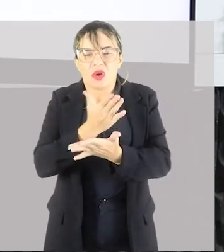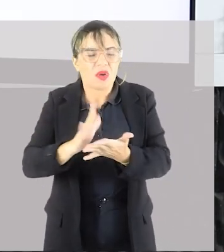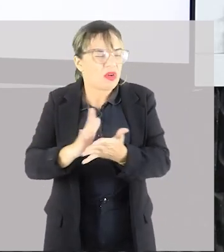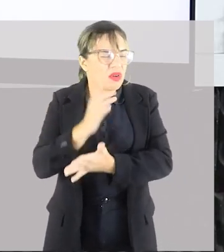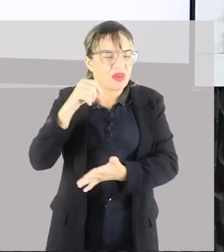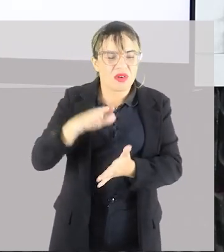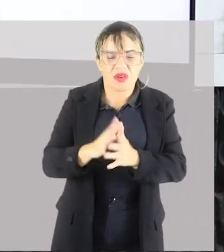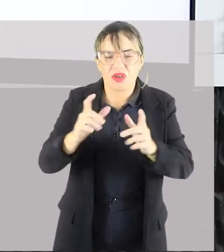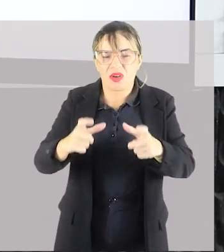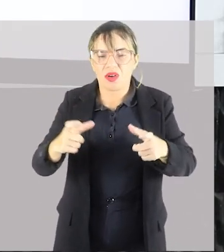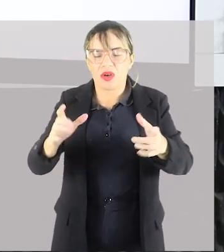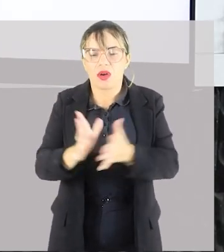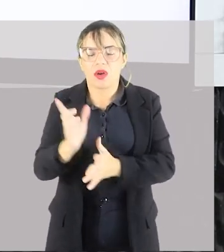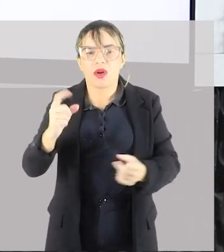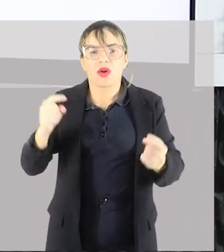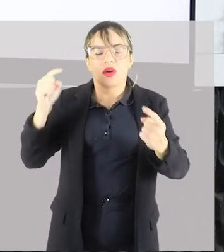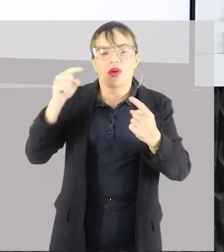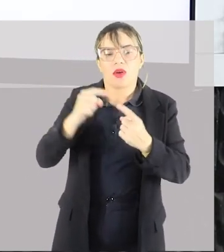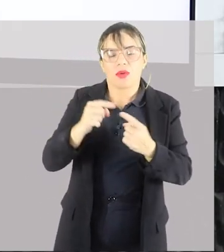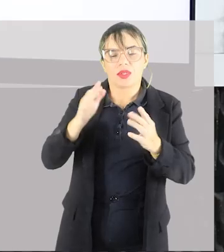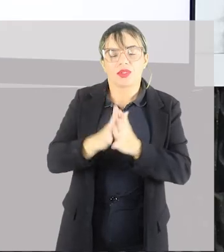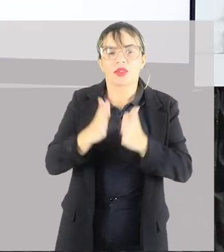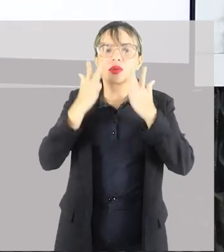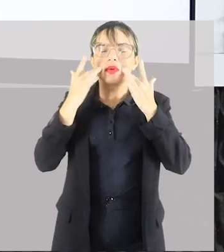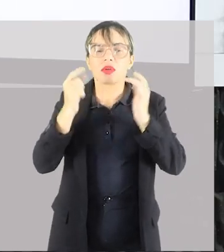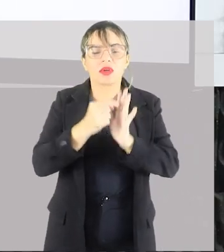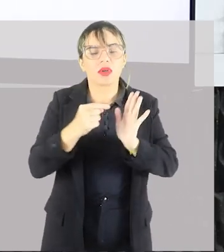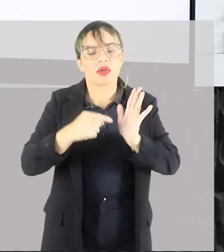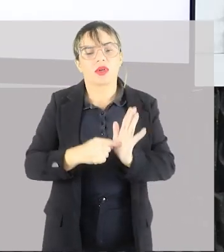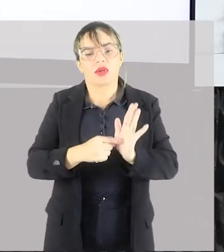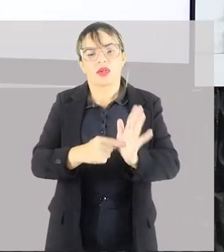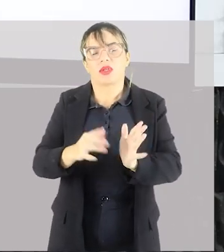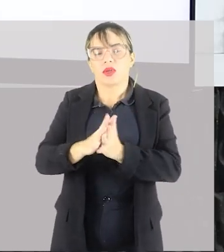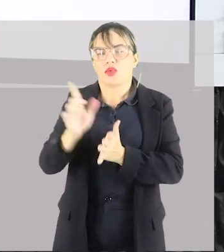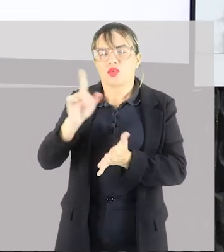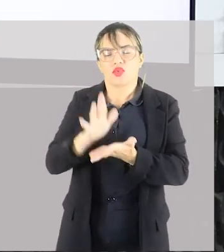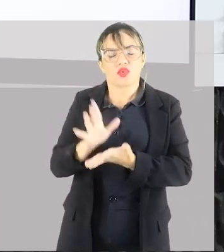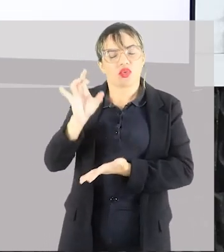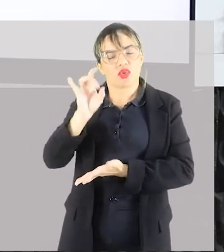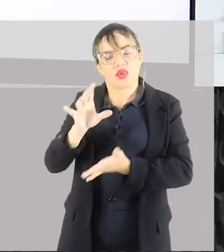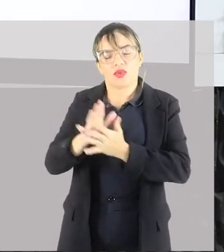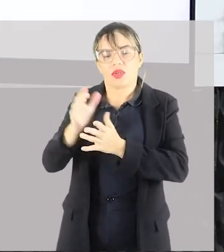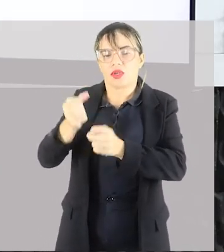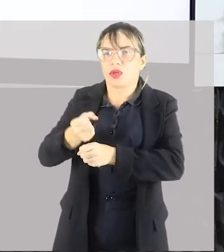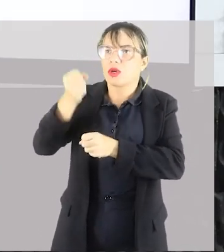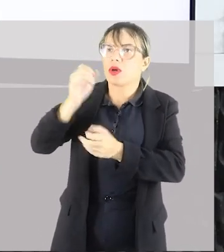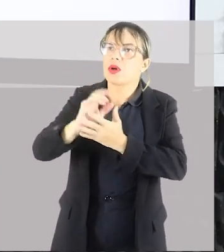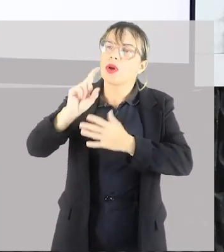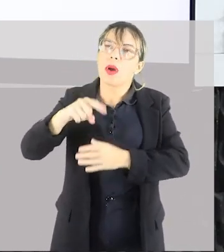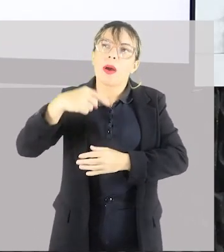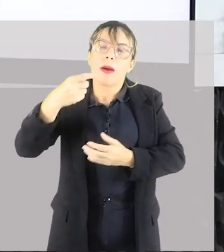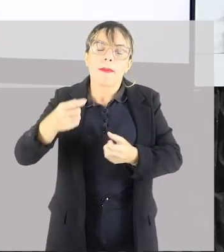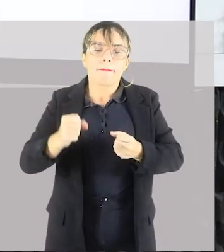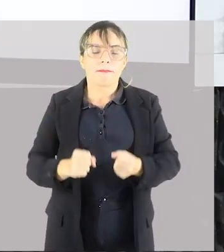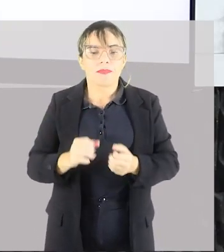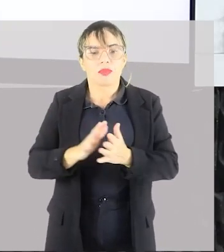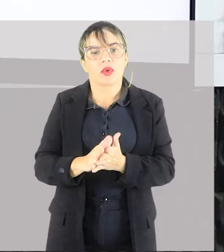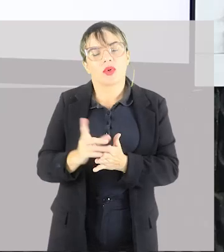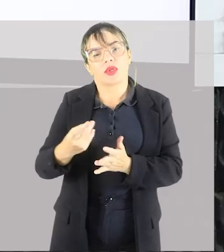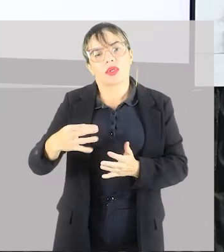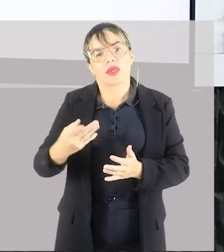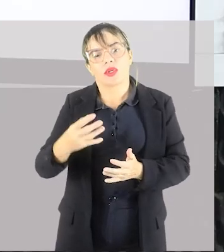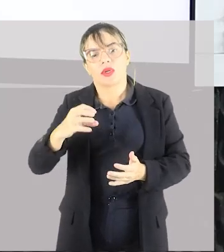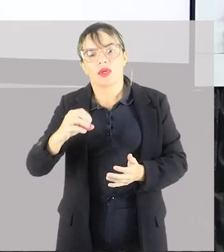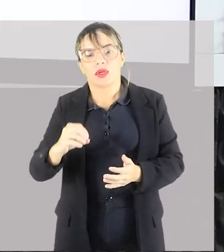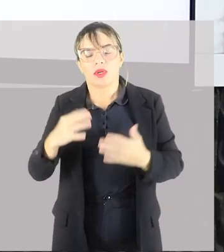é que são o objetivo da obra. Não somente o fato de serem guarda-chuvas. Poderia ser outra coisa. No dadaísmo, que vocês já